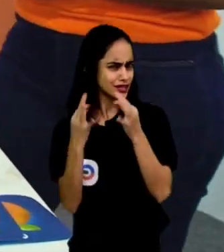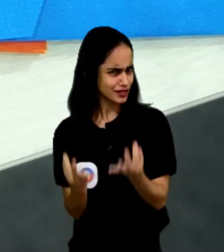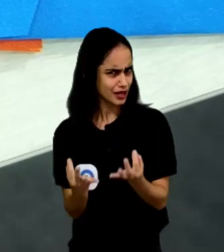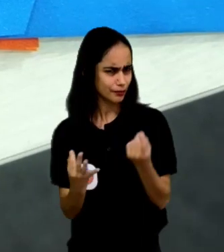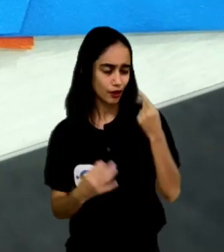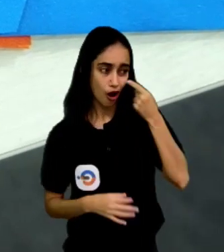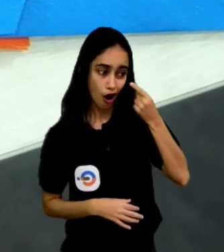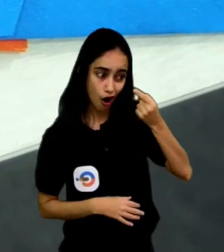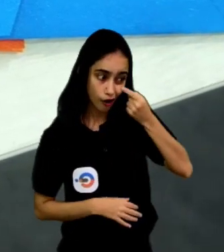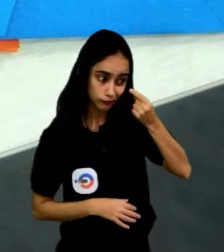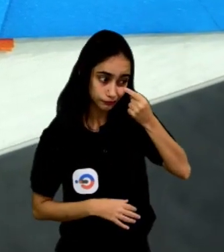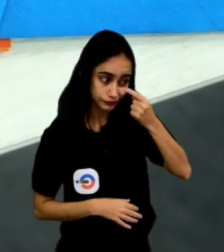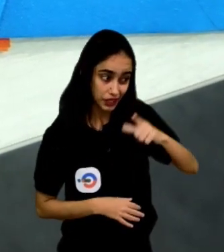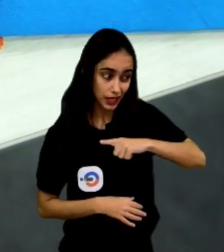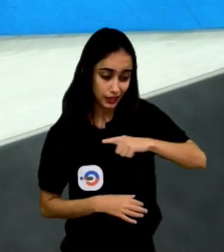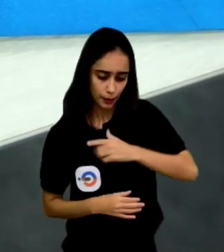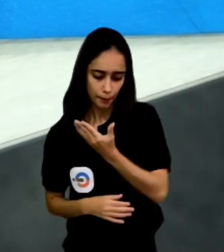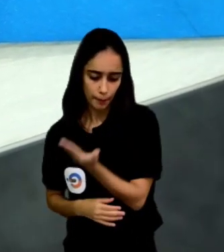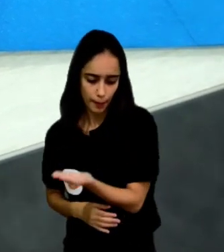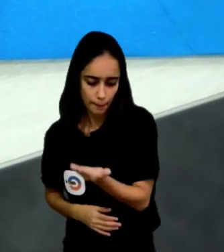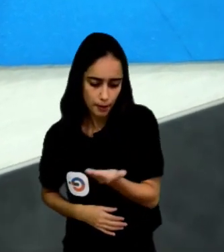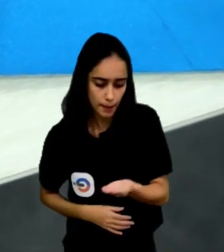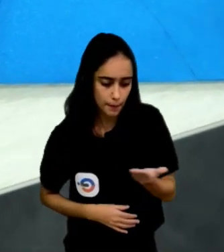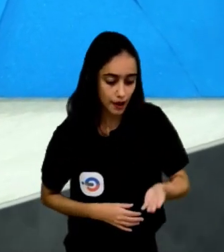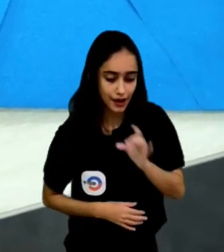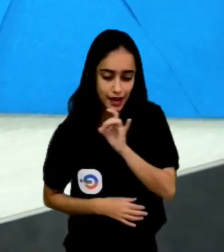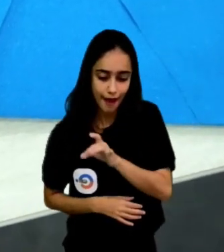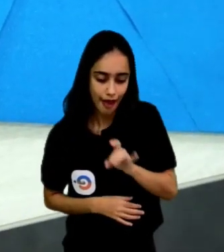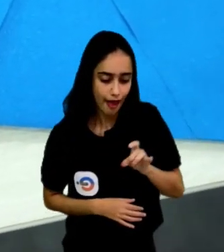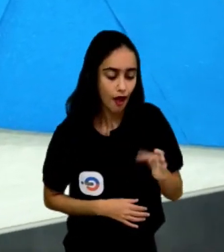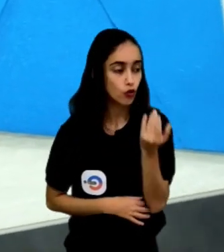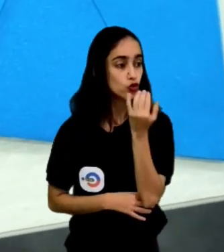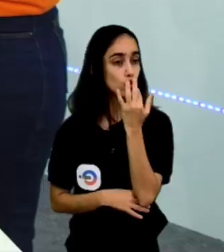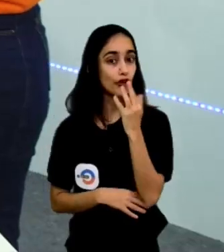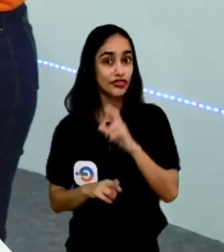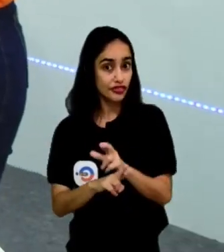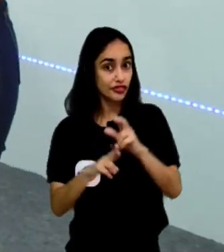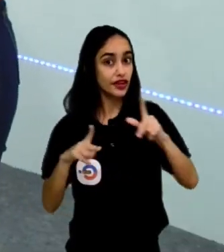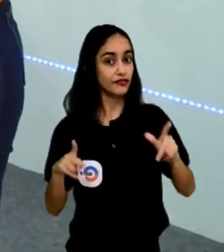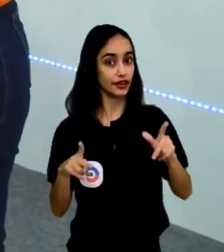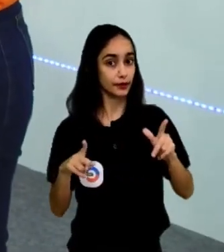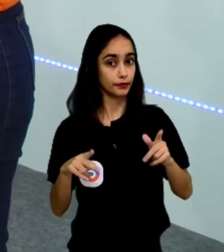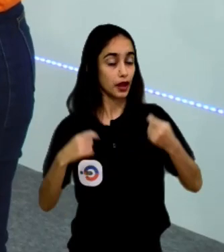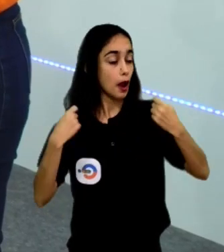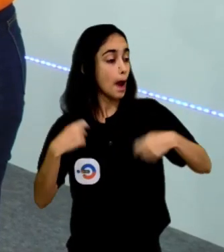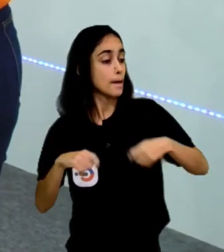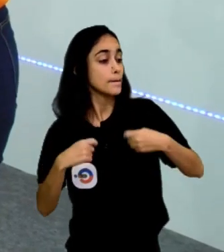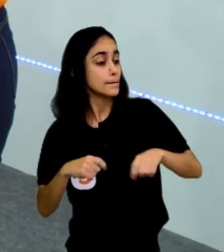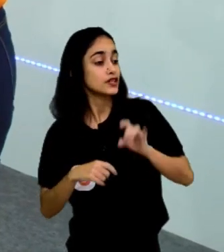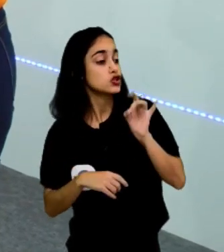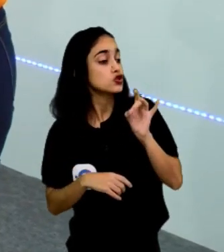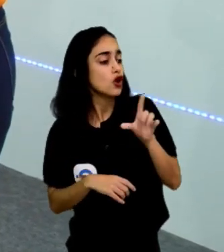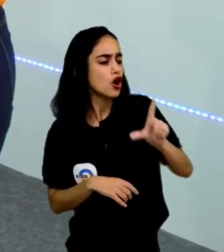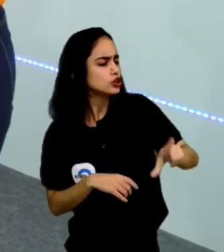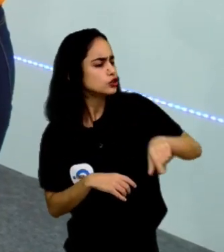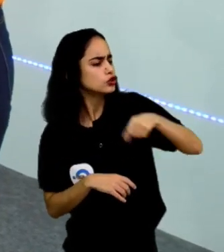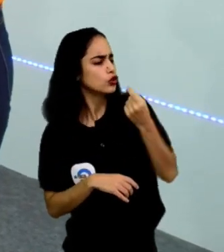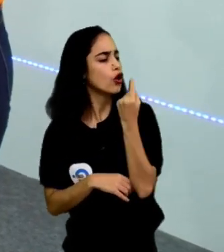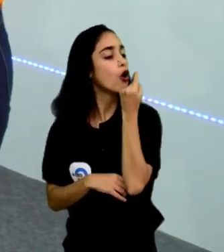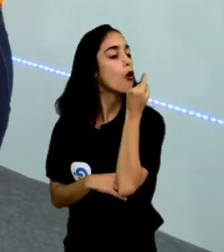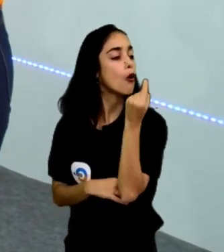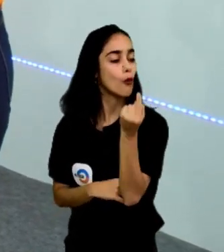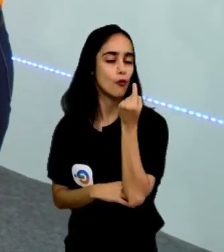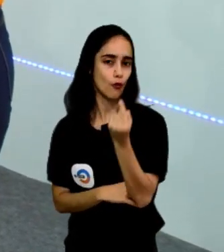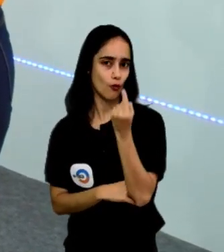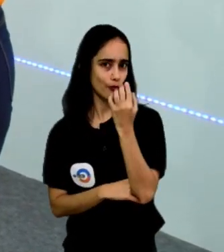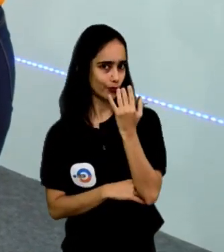vendo aqui envelopes, cada um de uma cor diferente. Sim. Você vai escolher um